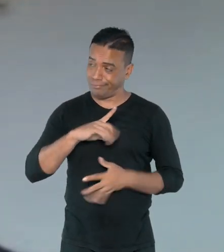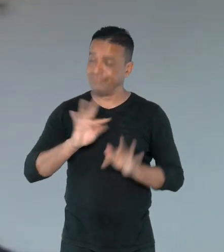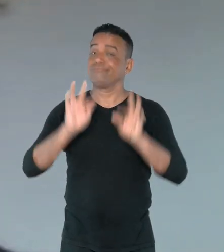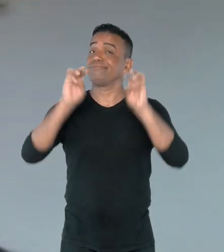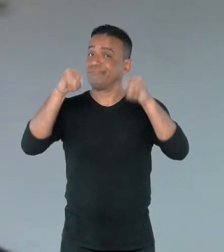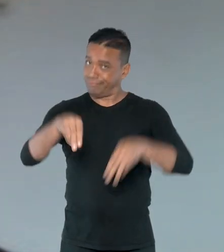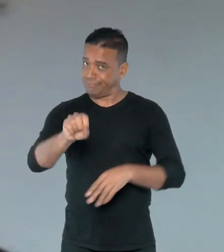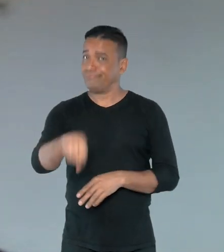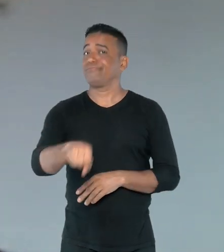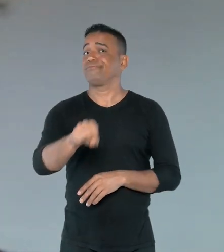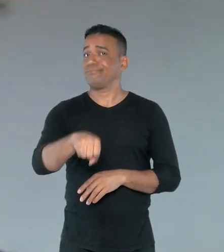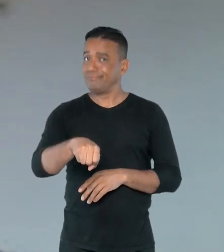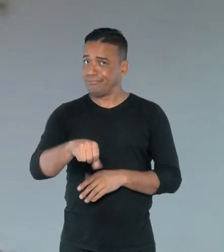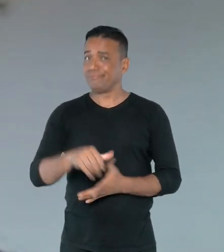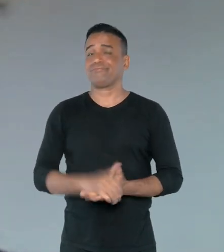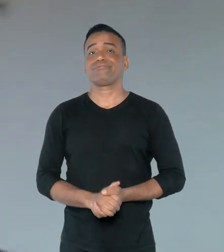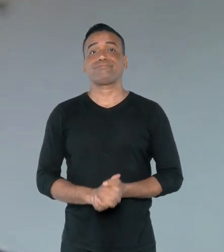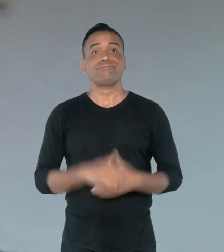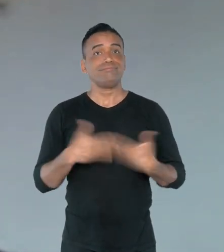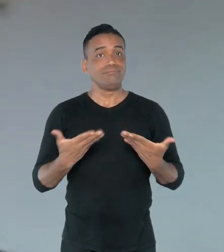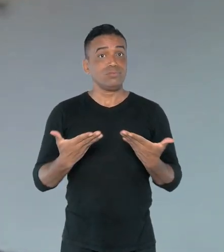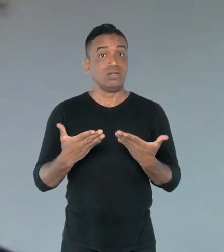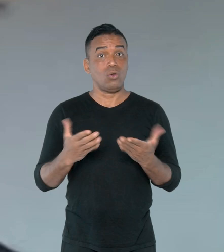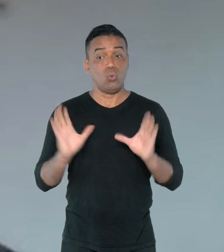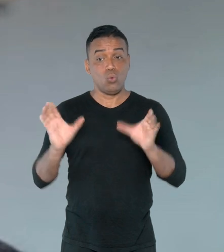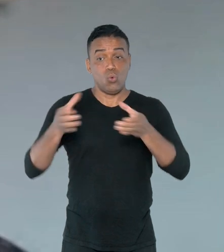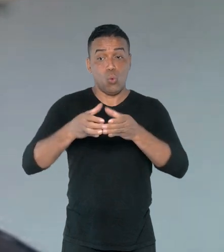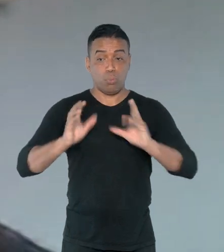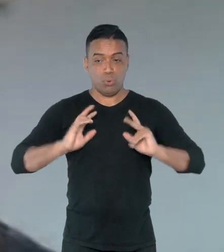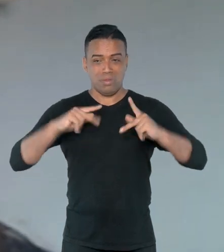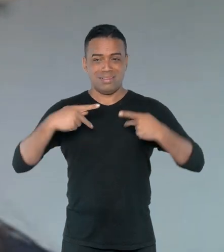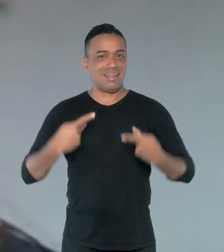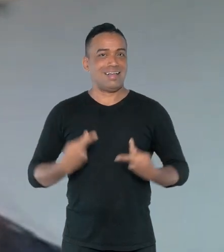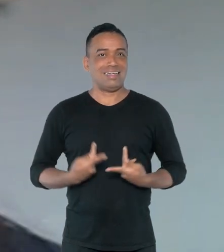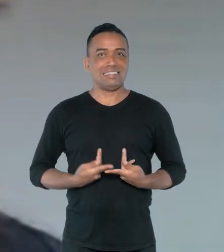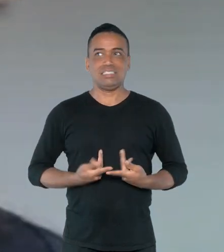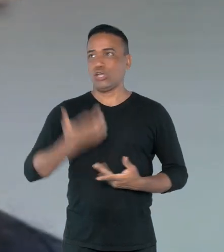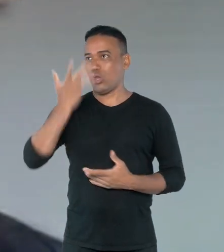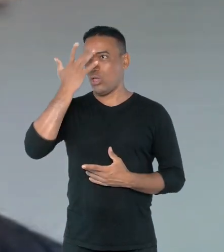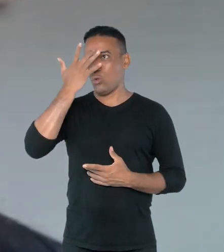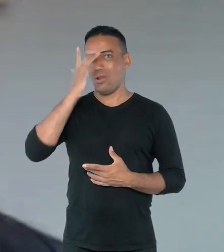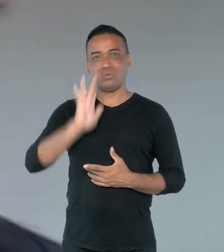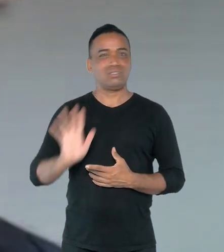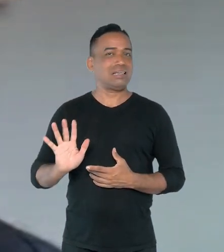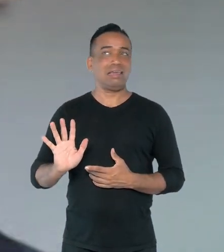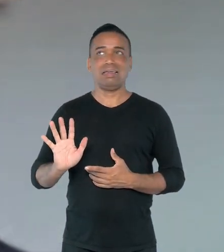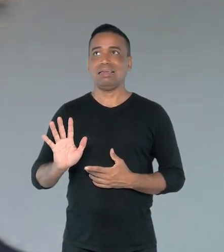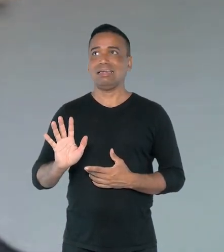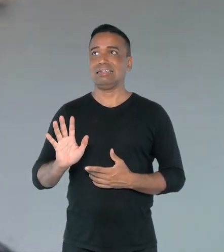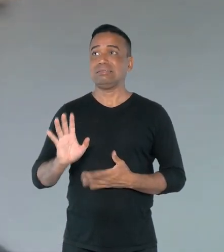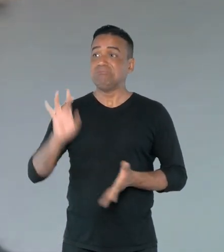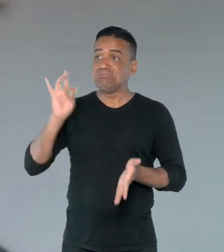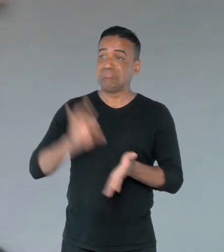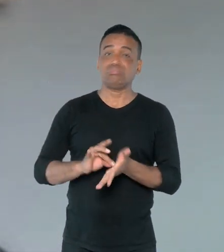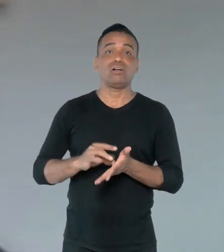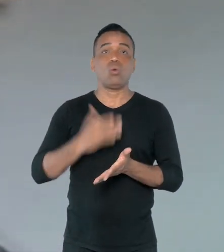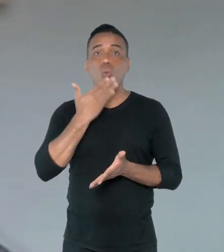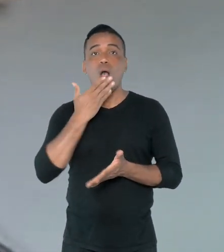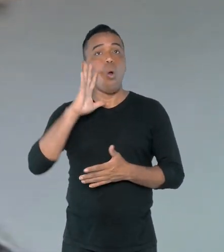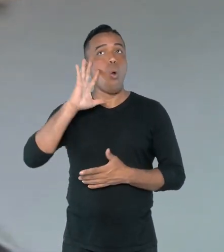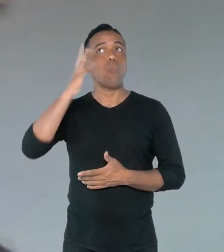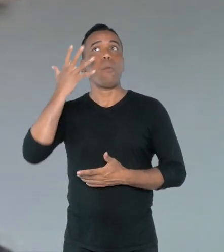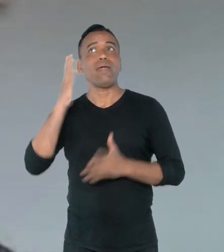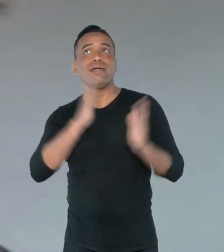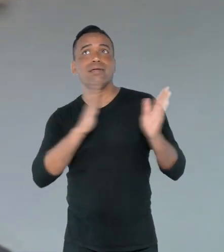Então, enquanto humanidade, eu não sei exatamente assim quando isso aconteceu, mas eu acredito